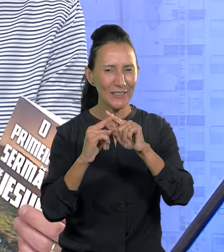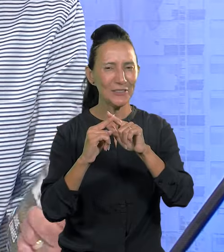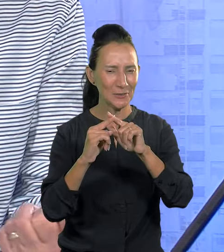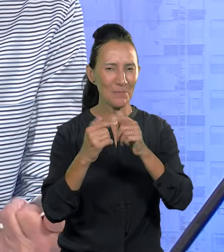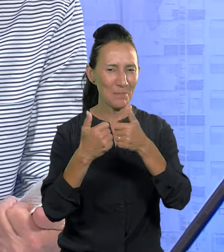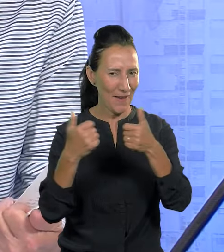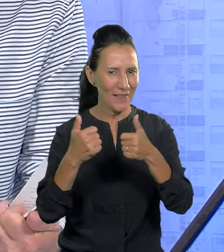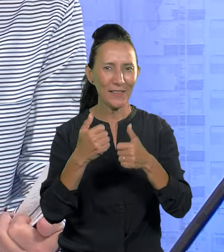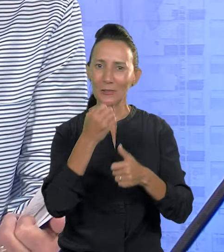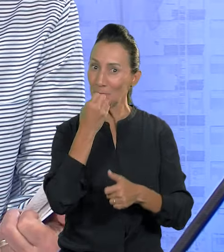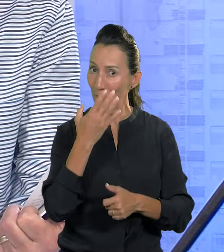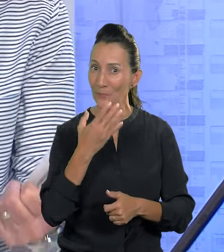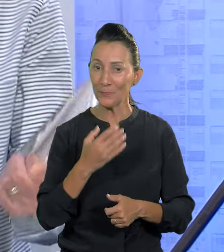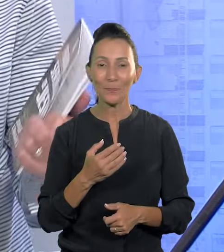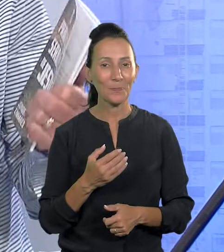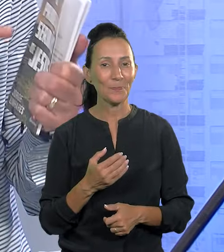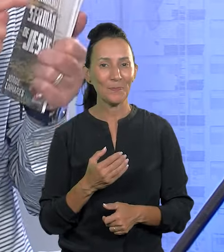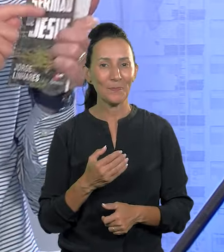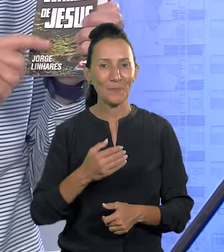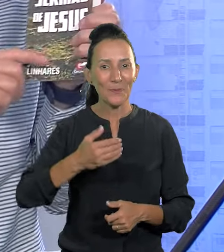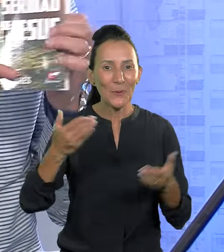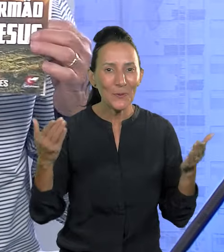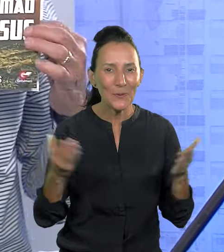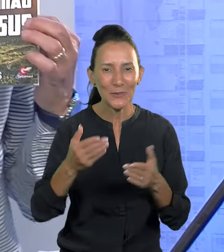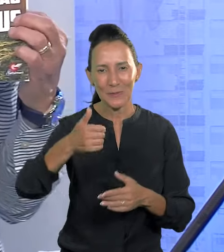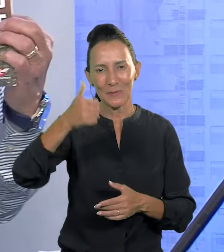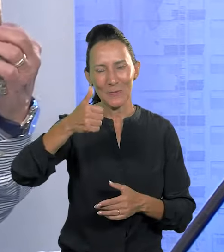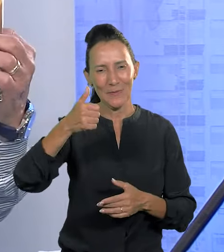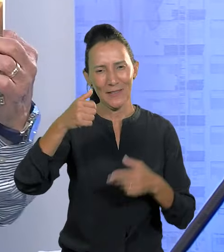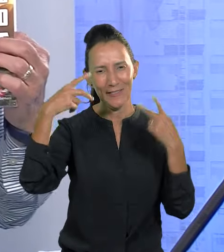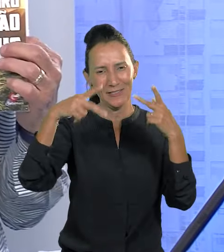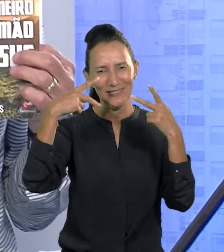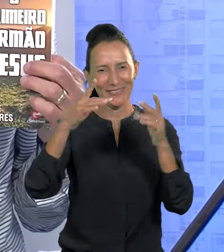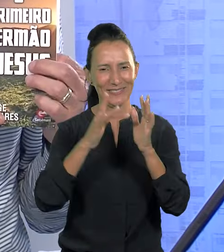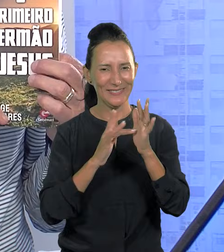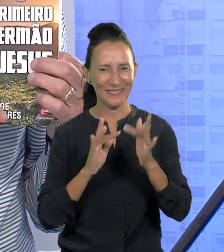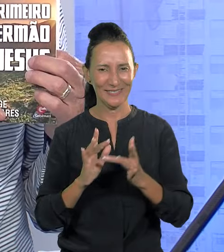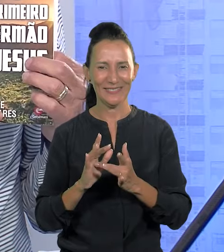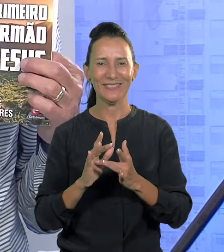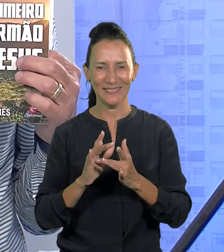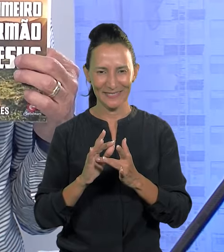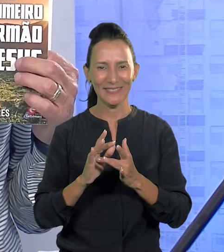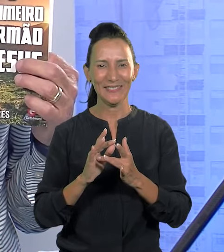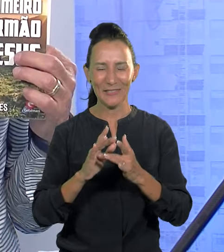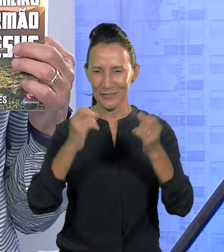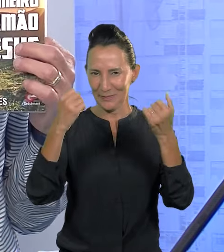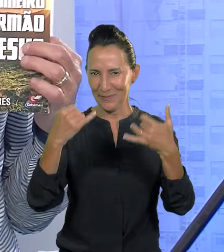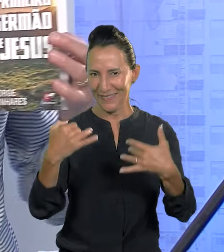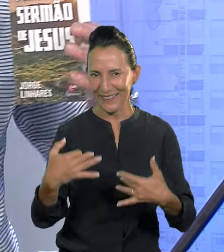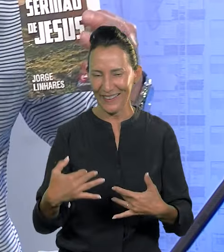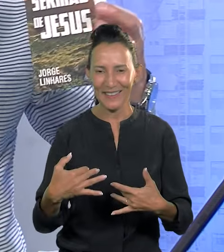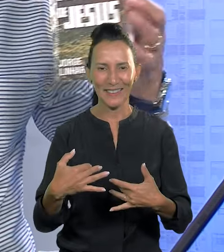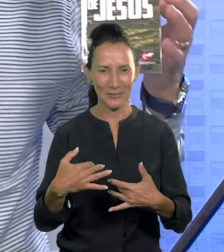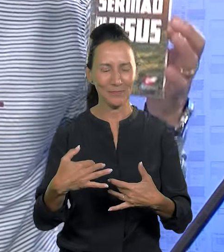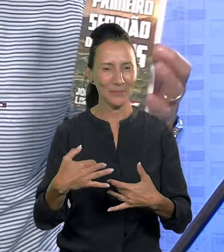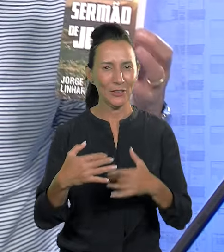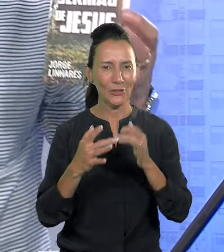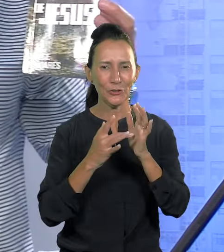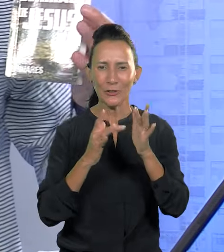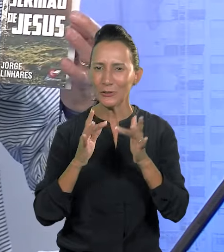vai ser muito legal. E hoje eu vou falar sobre o primeiro sermão de Jesus. O primeiro sermão, o primeiro